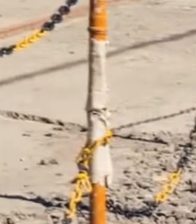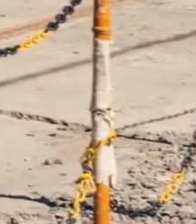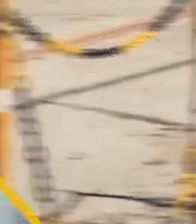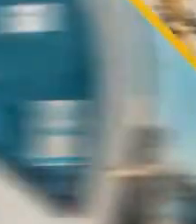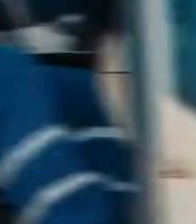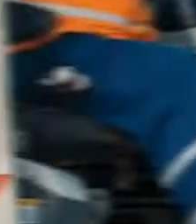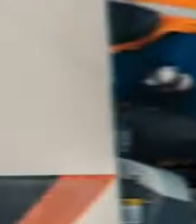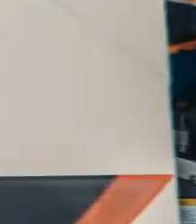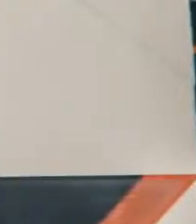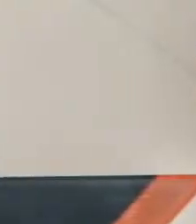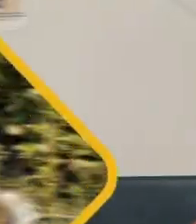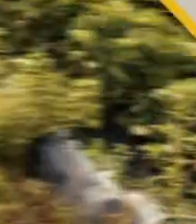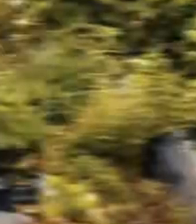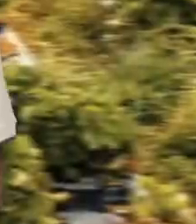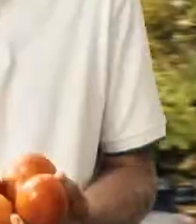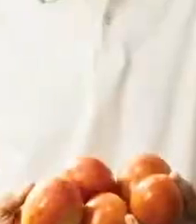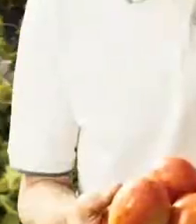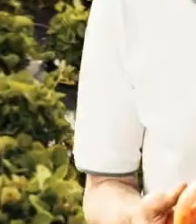é